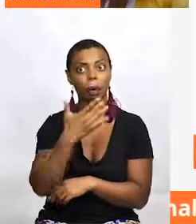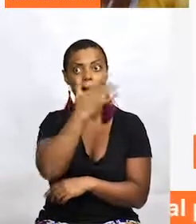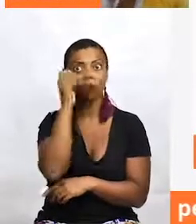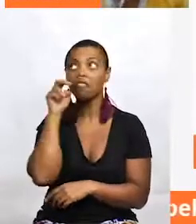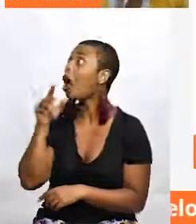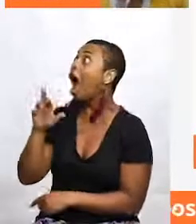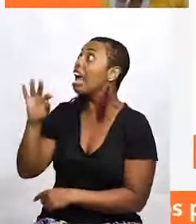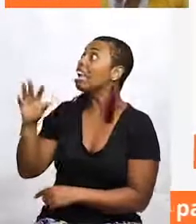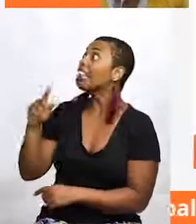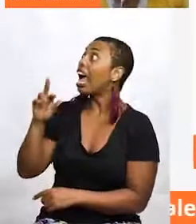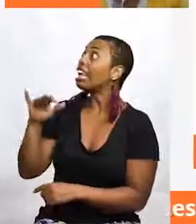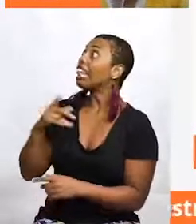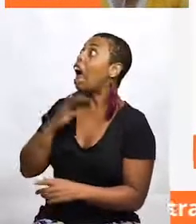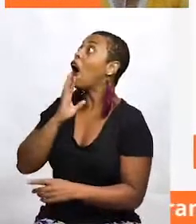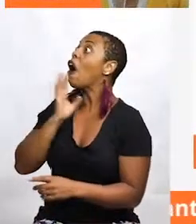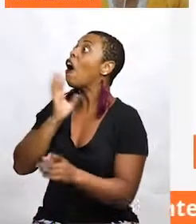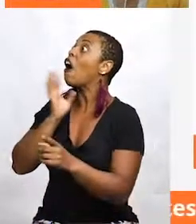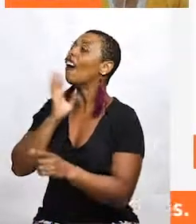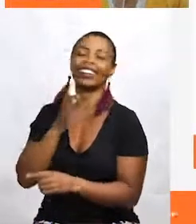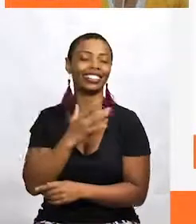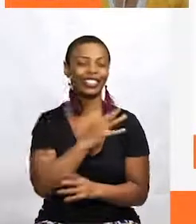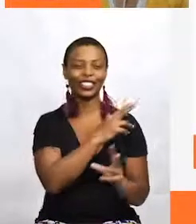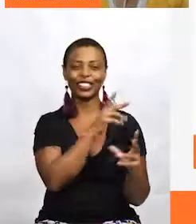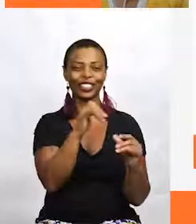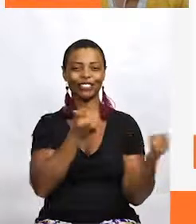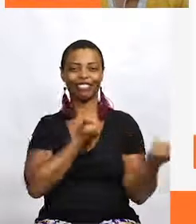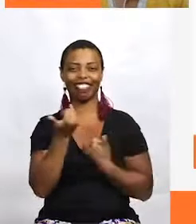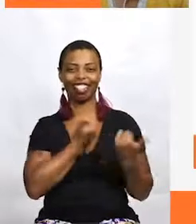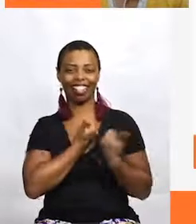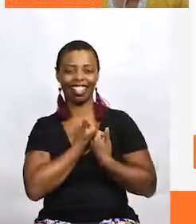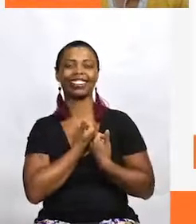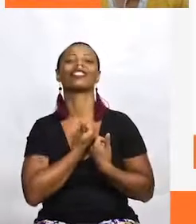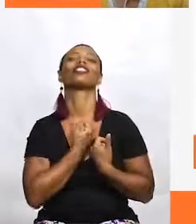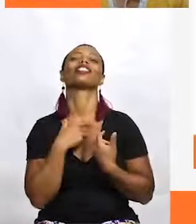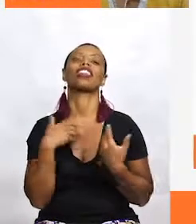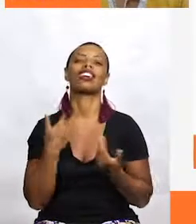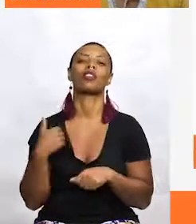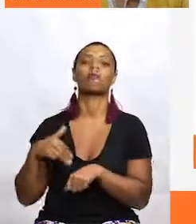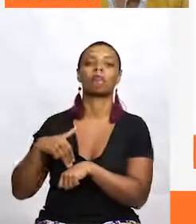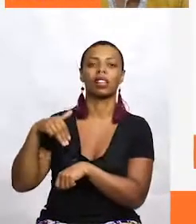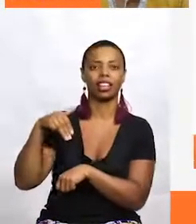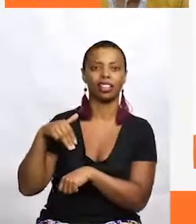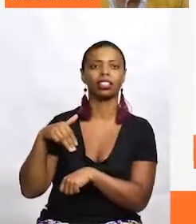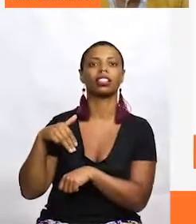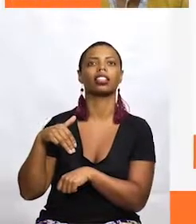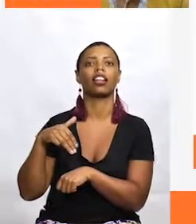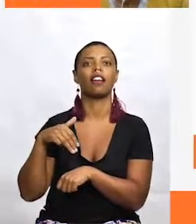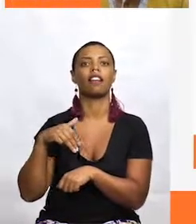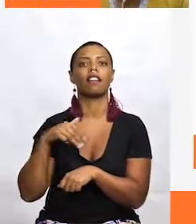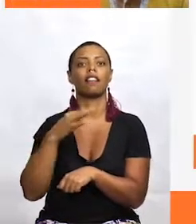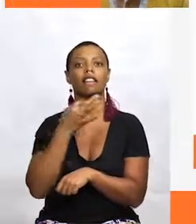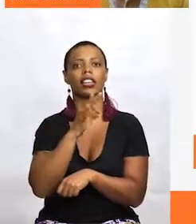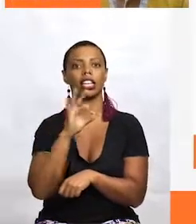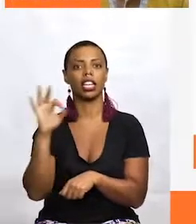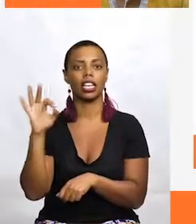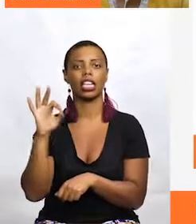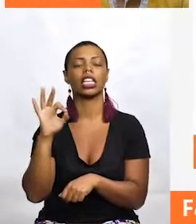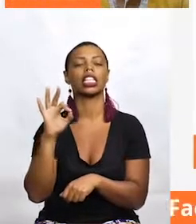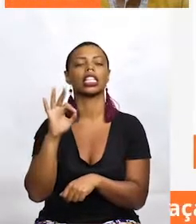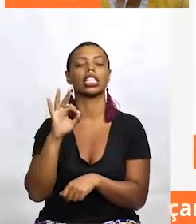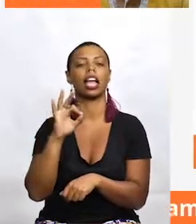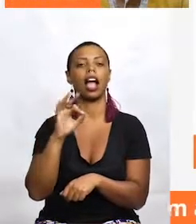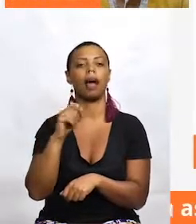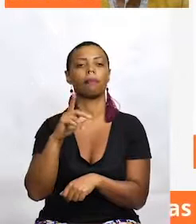a Rita, eu conheço ela. Fiz o meu mestrado na Física Aplicada no Instituto